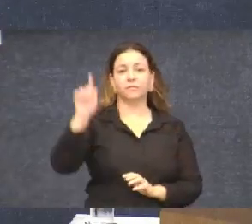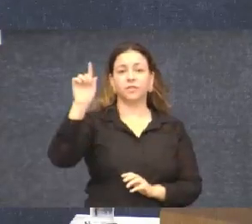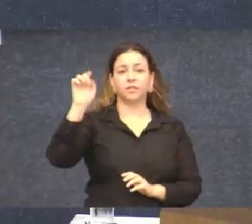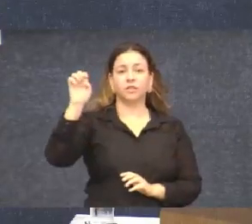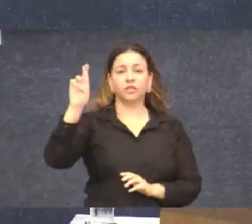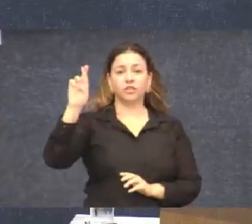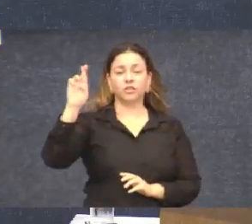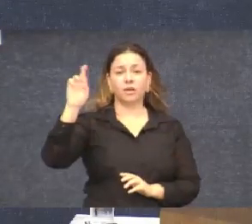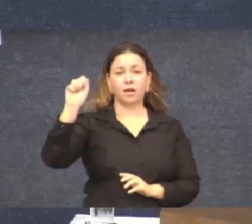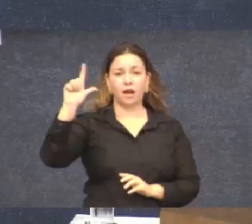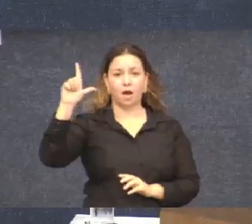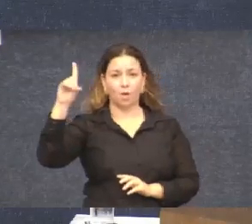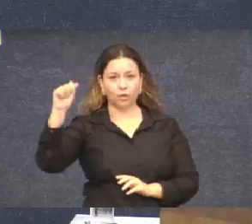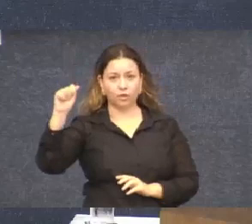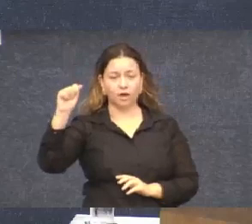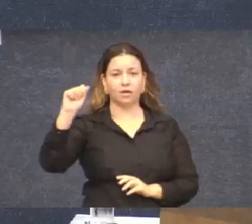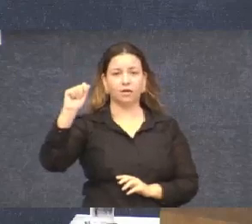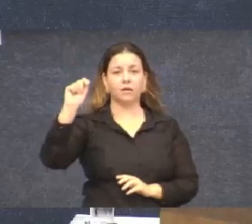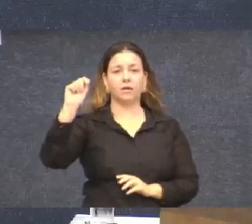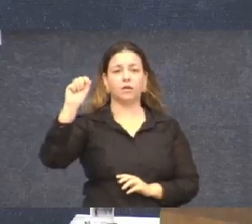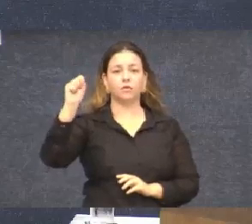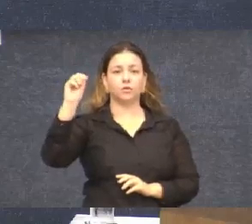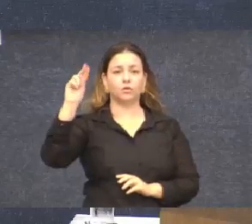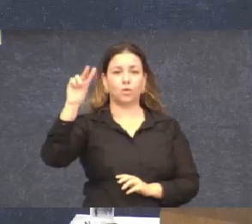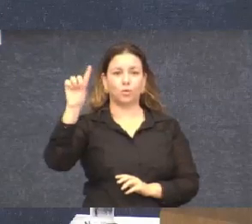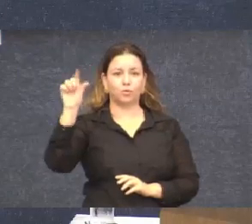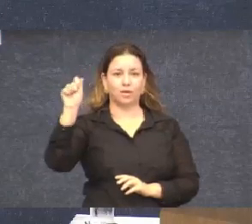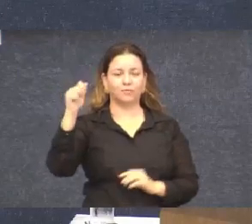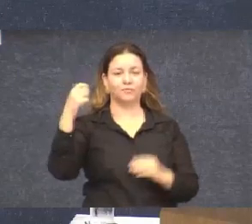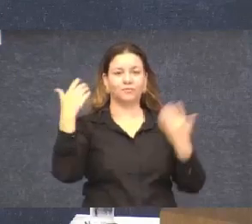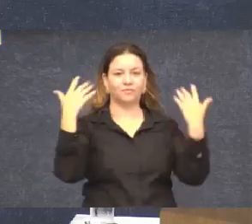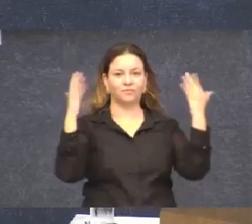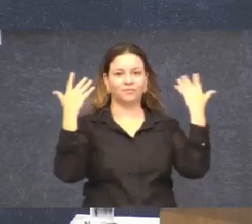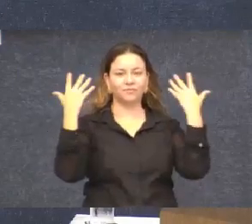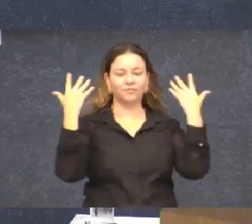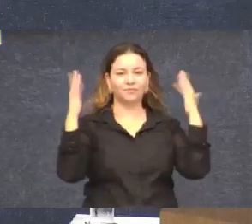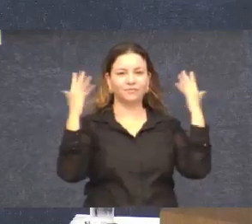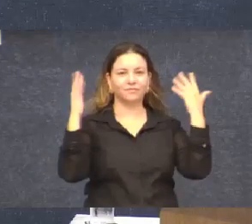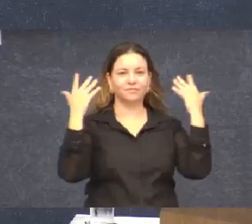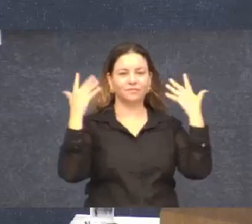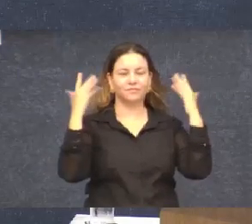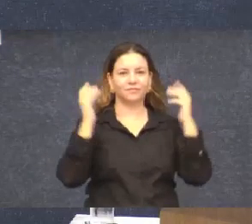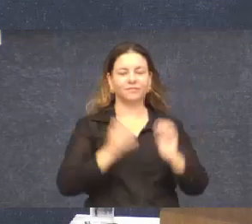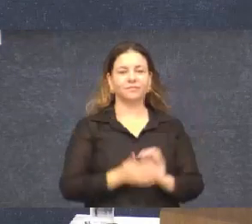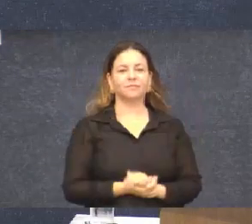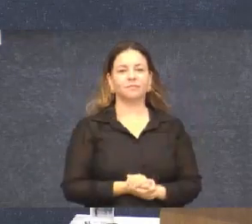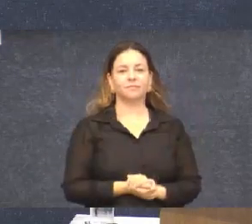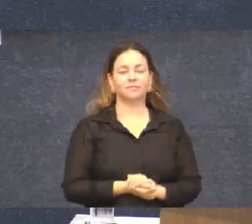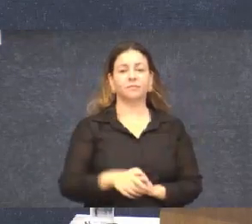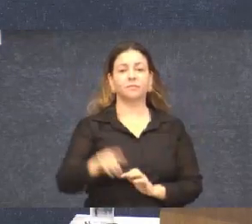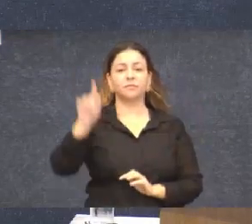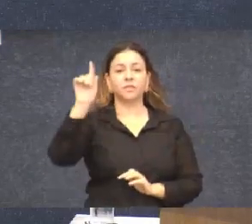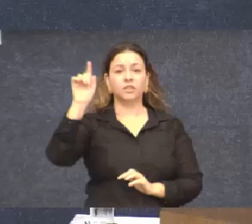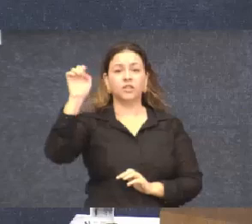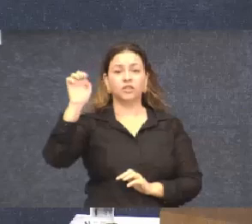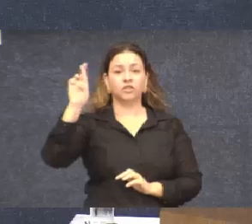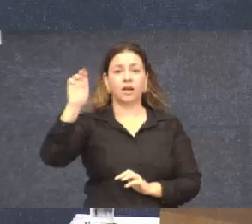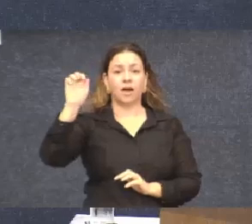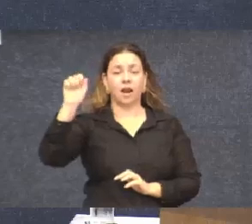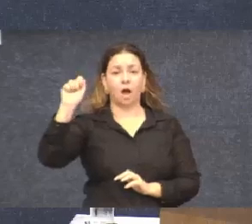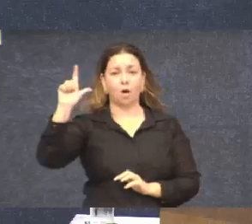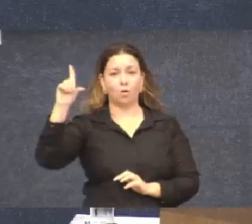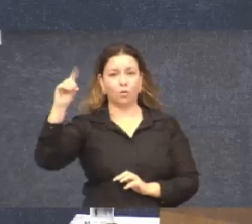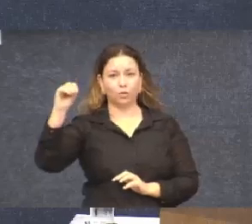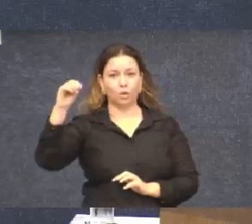Geralda Regina Ribeiro de Souza. Você pode retirar uma flor que tem espinho. Geraldo Magela